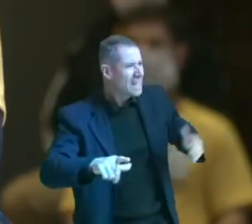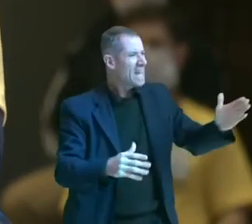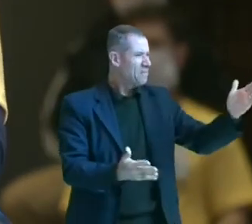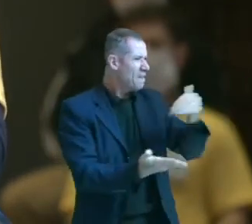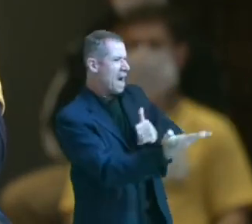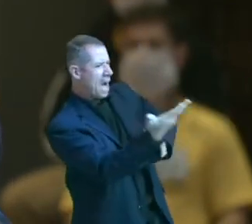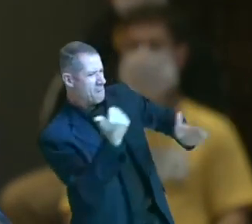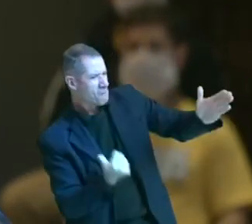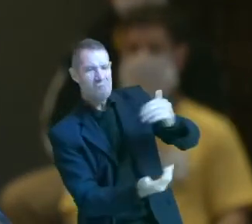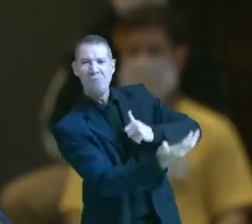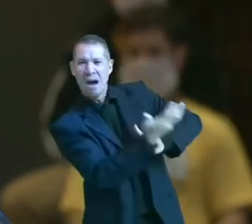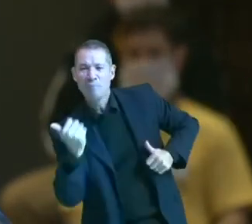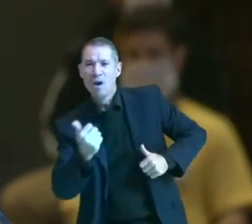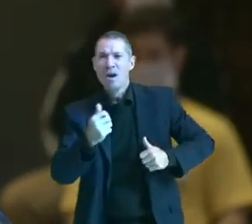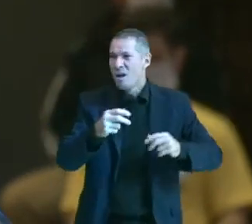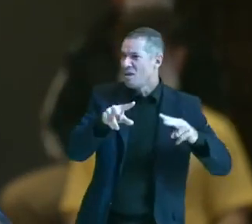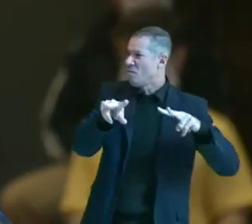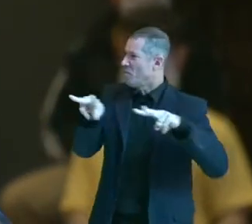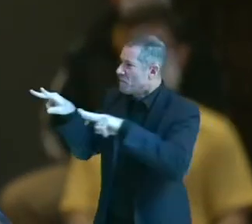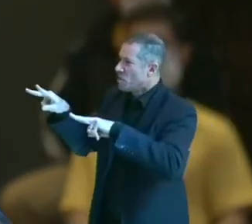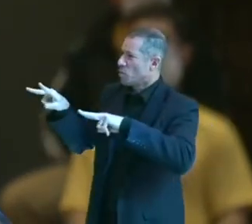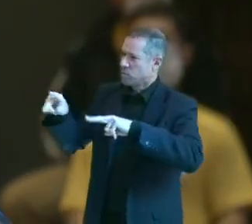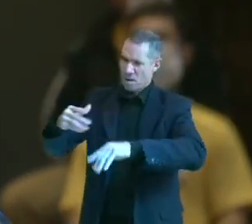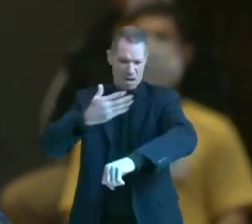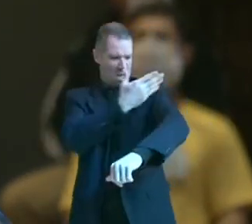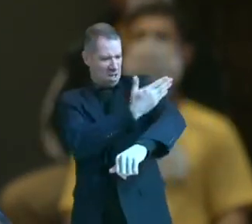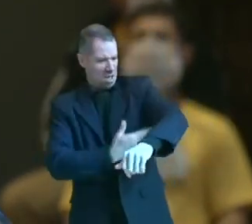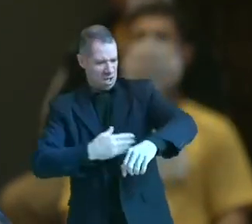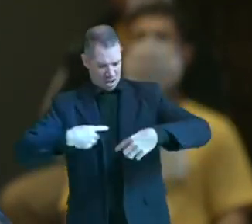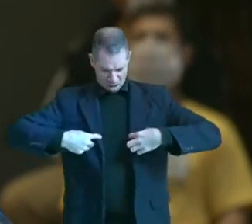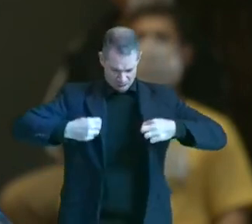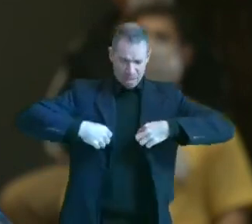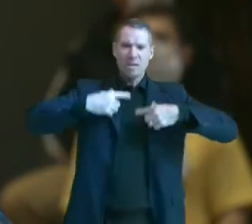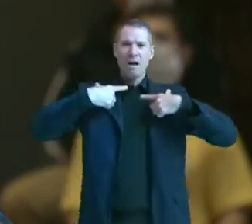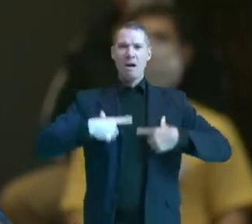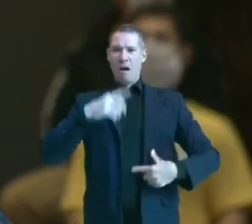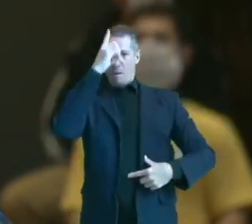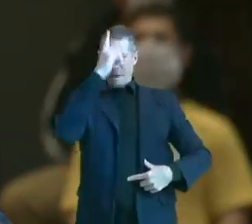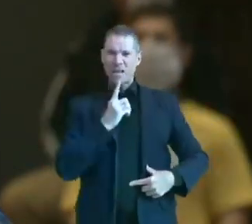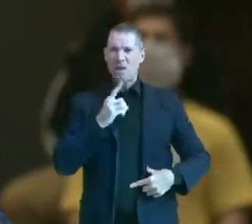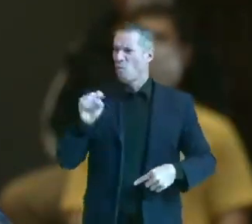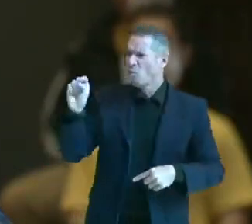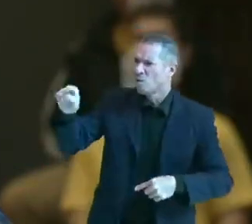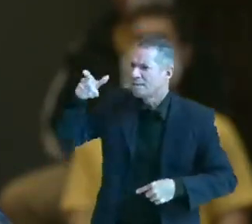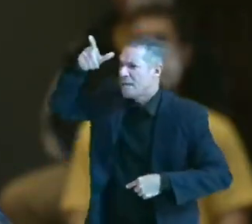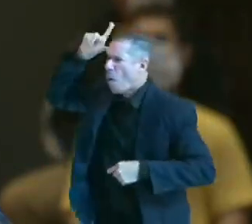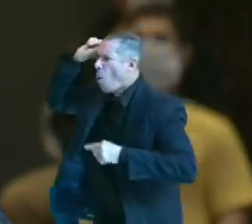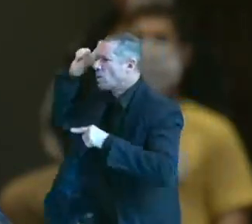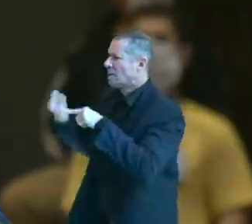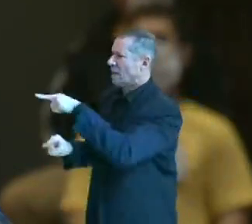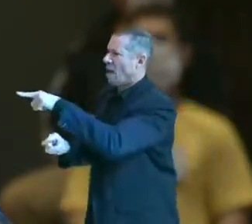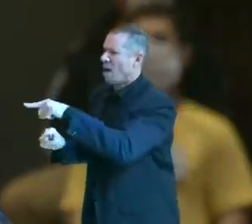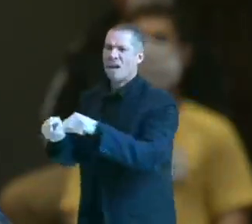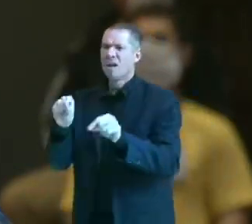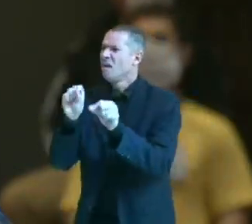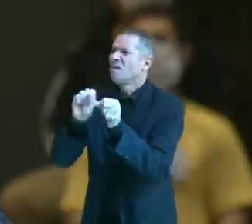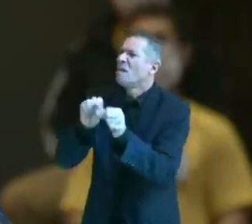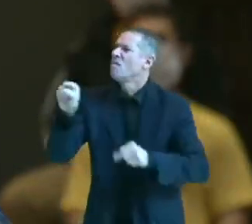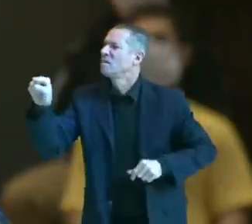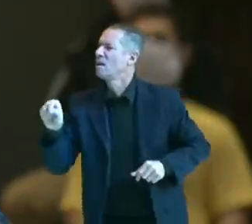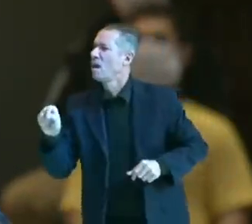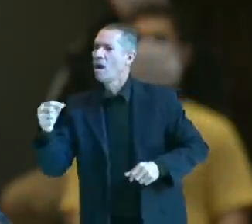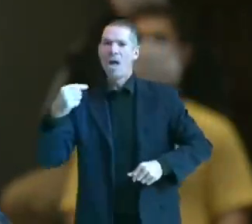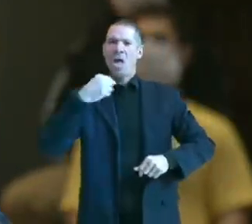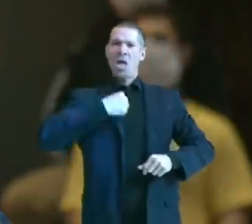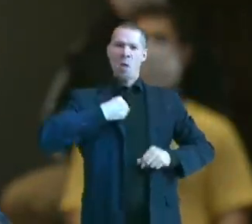eles olhavam assim e viam os meninos de amarelinho e diziam assim: oxe, você estava ali ontem? O que você está fazendo aí?